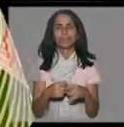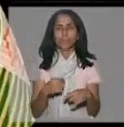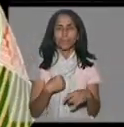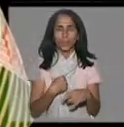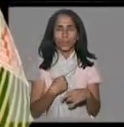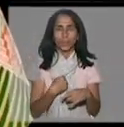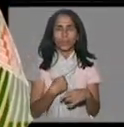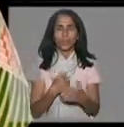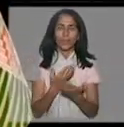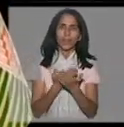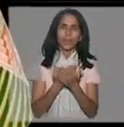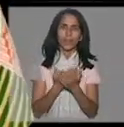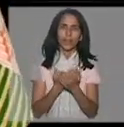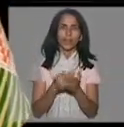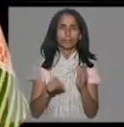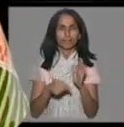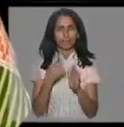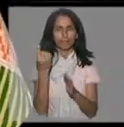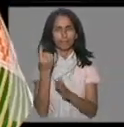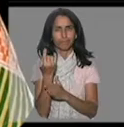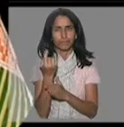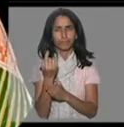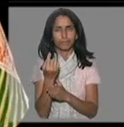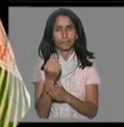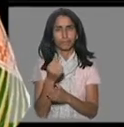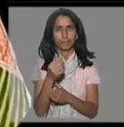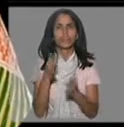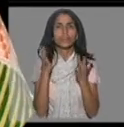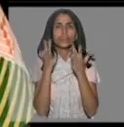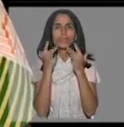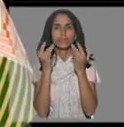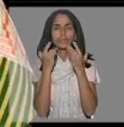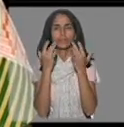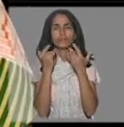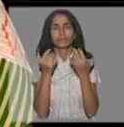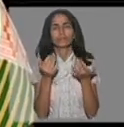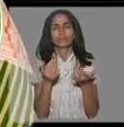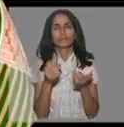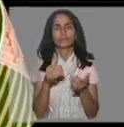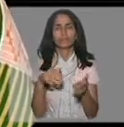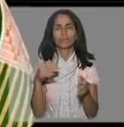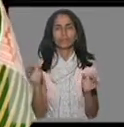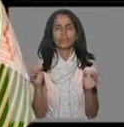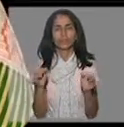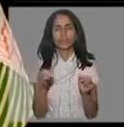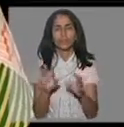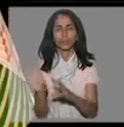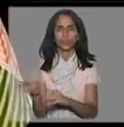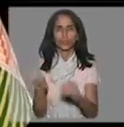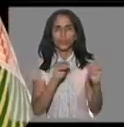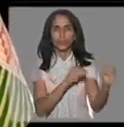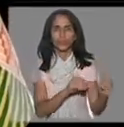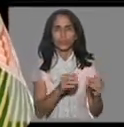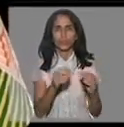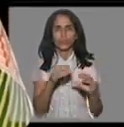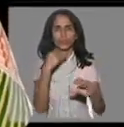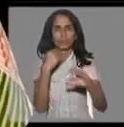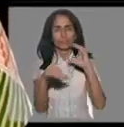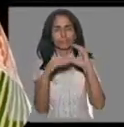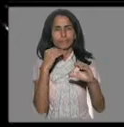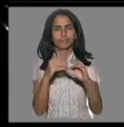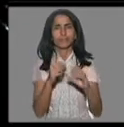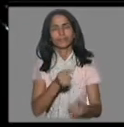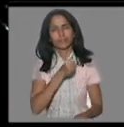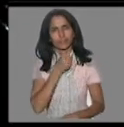eu estudei primeiro teatro e acabei migrando para comunicação.